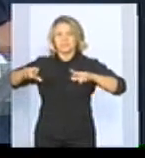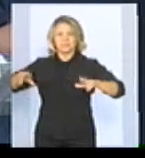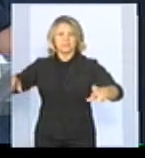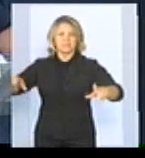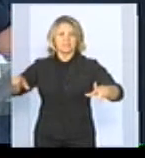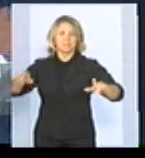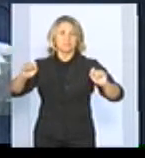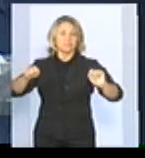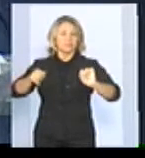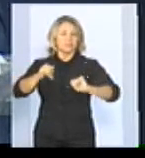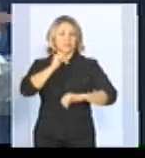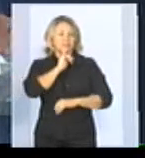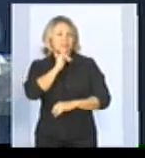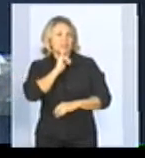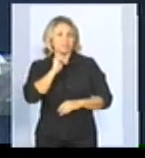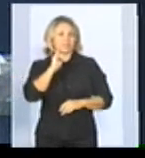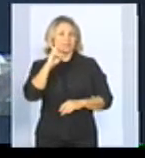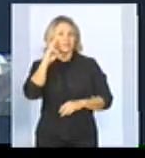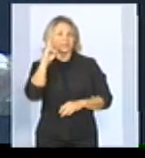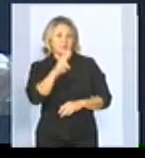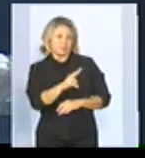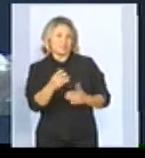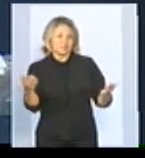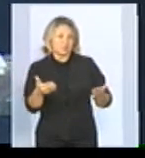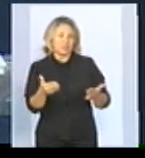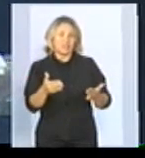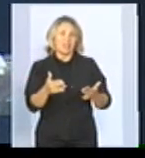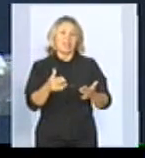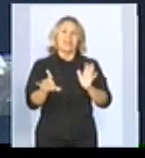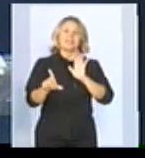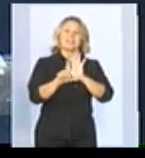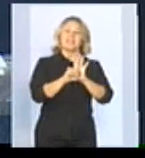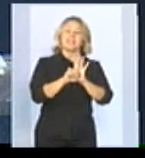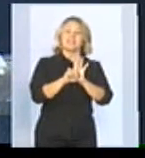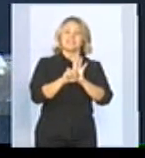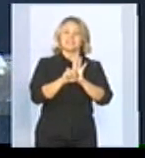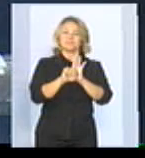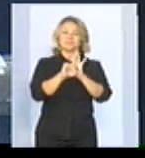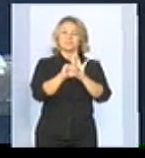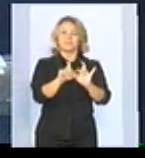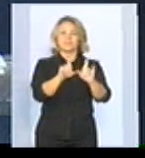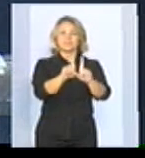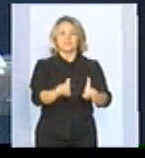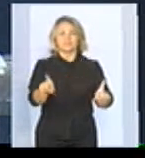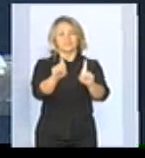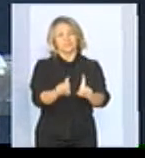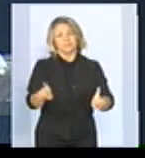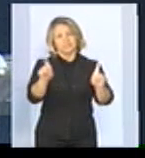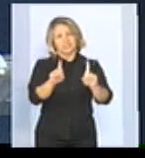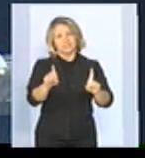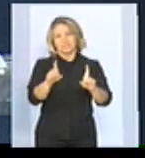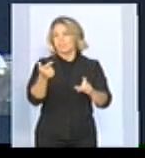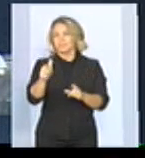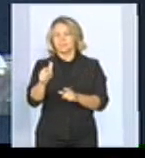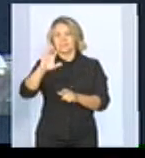mais clássico que a gente viveu foi na lei de informática e não produziu os resultados ao qual se propunha